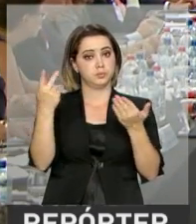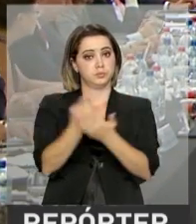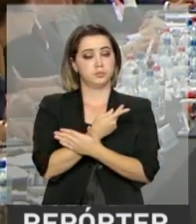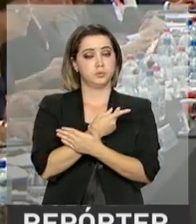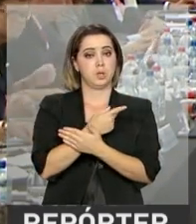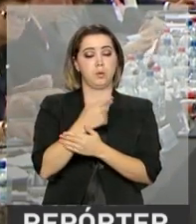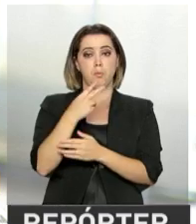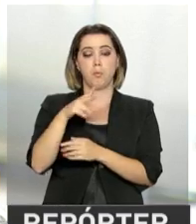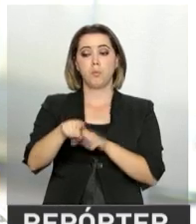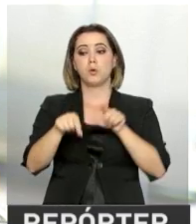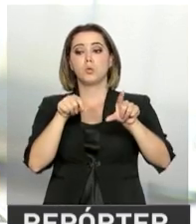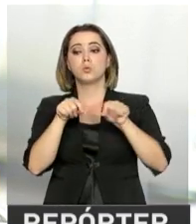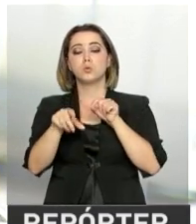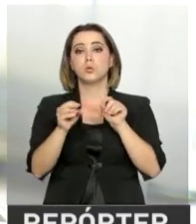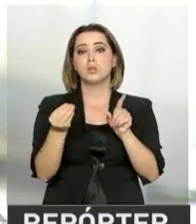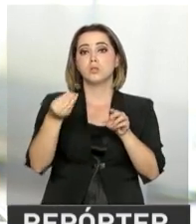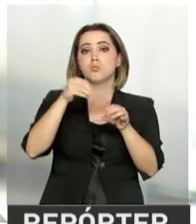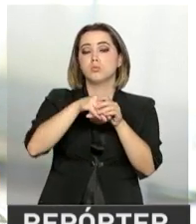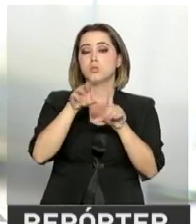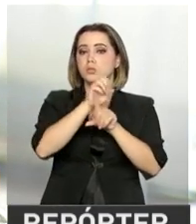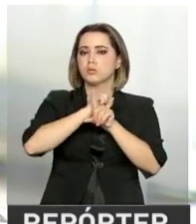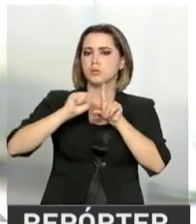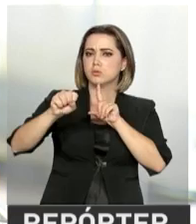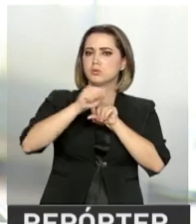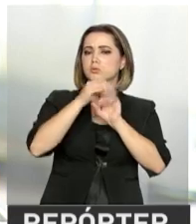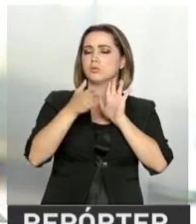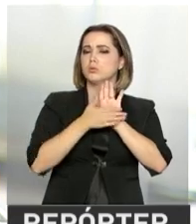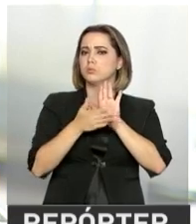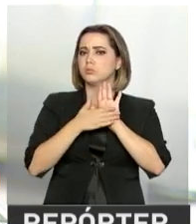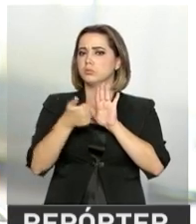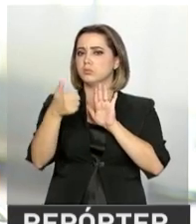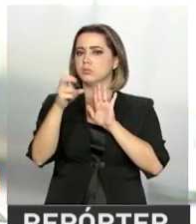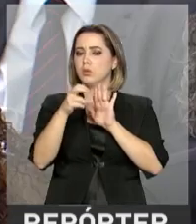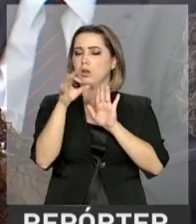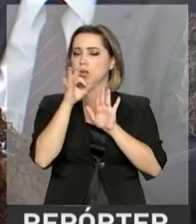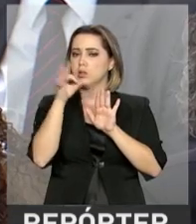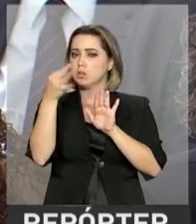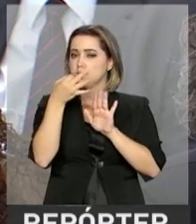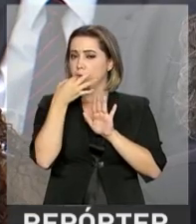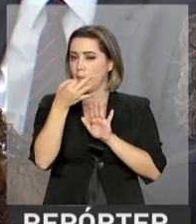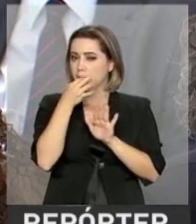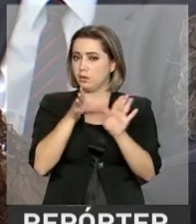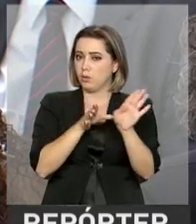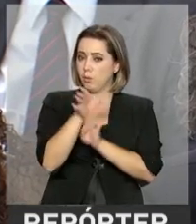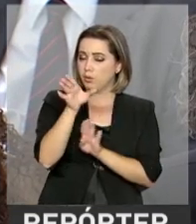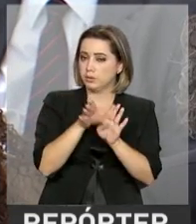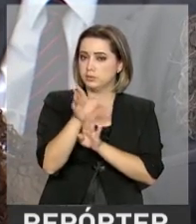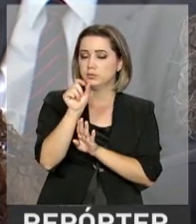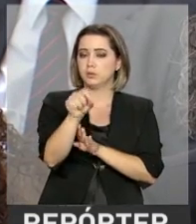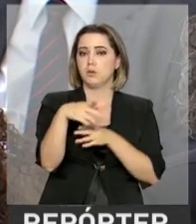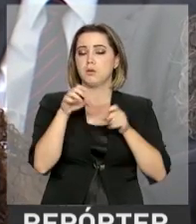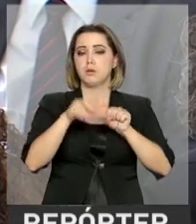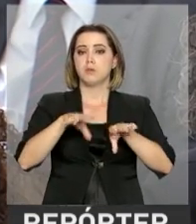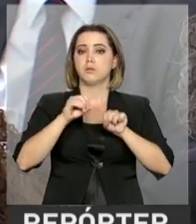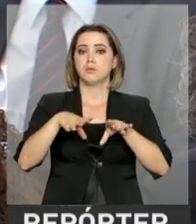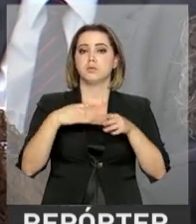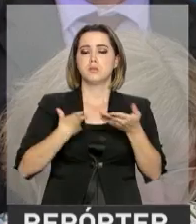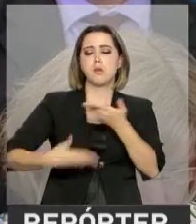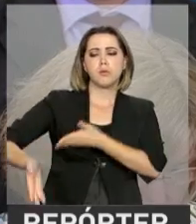da sociedade civil apresentou ao presidente da república 15 sugestões em áreas como educação